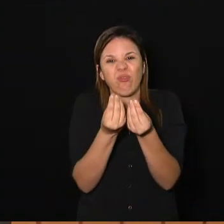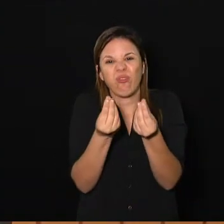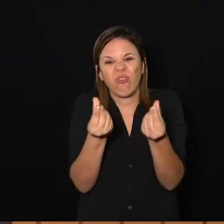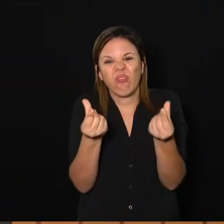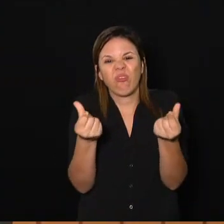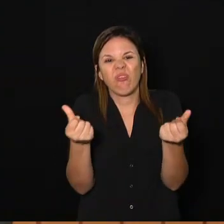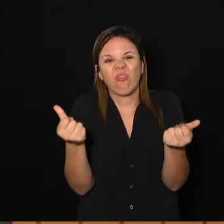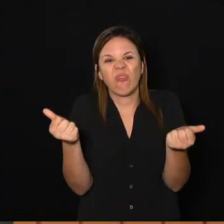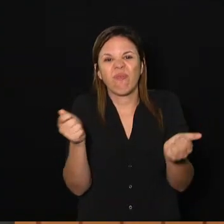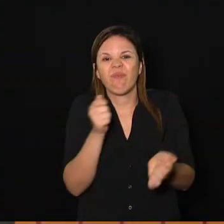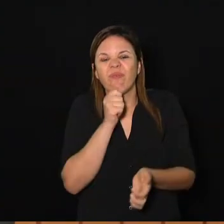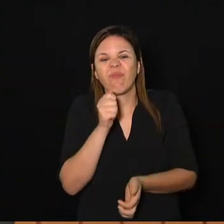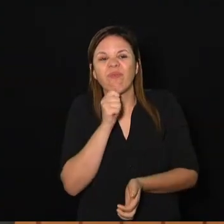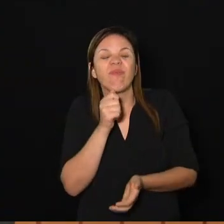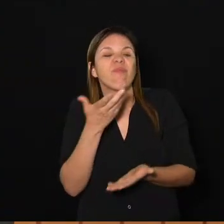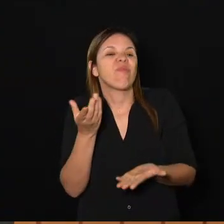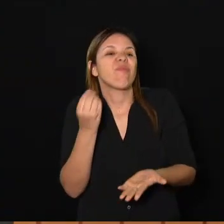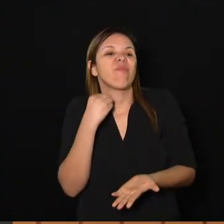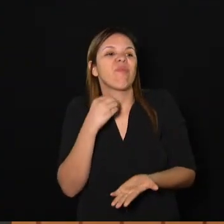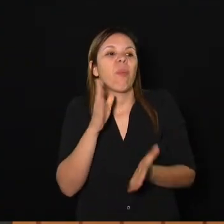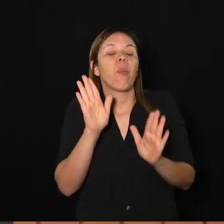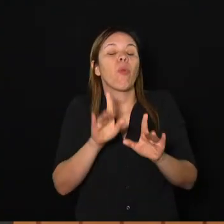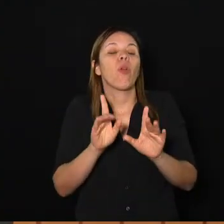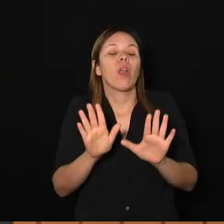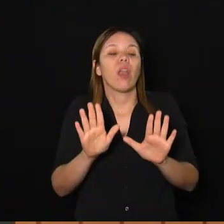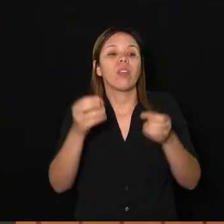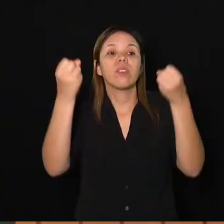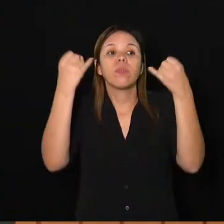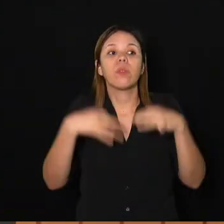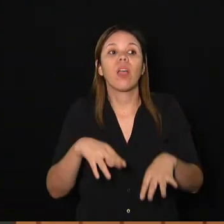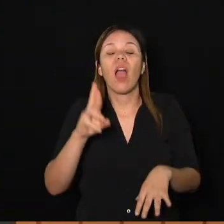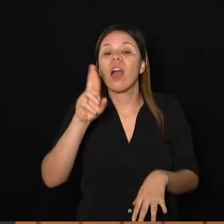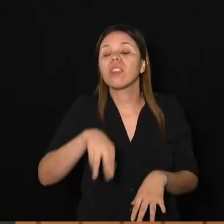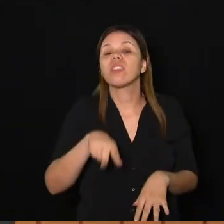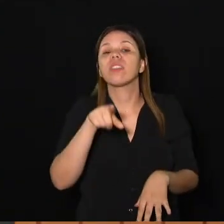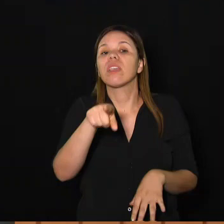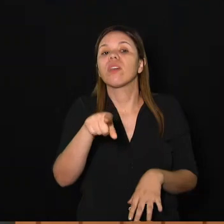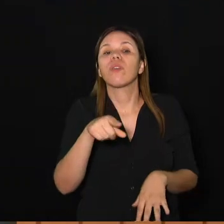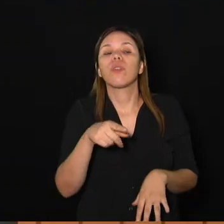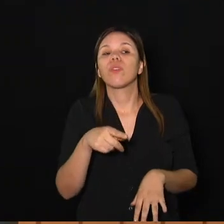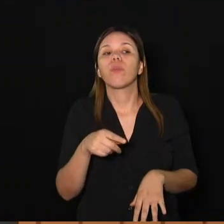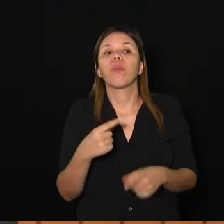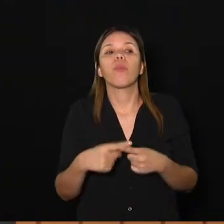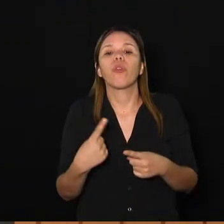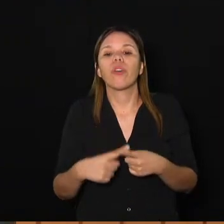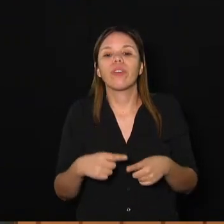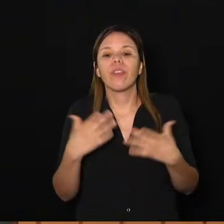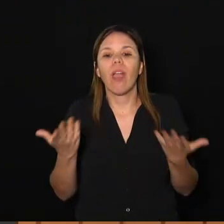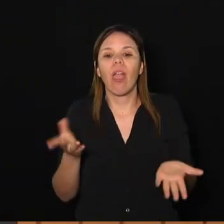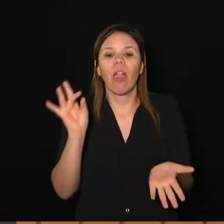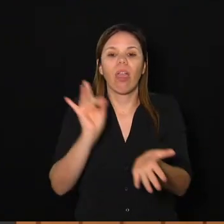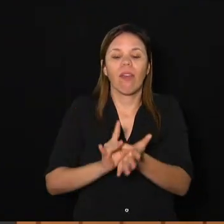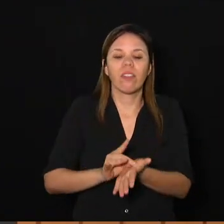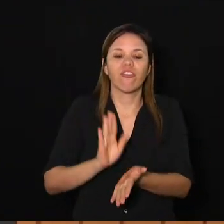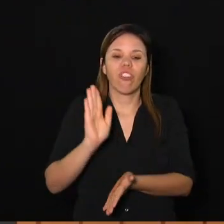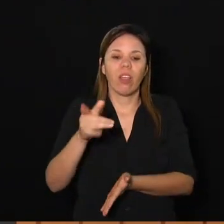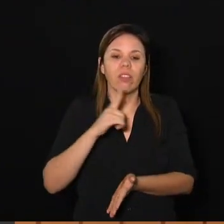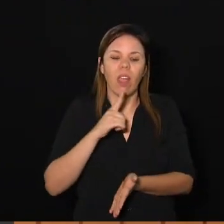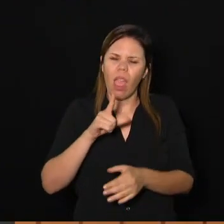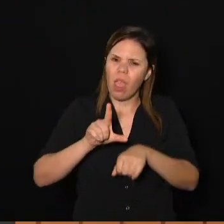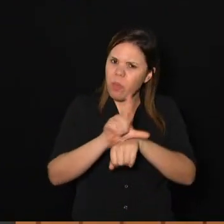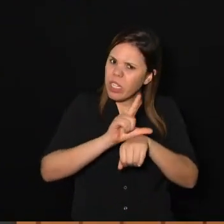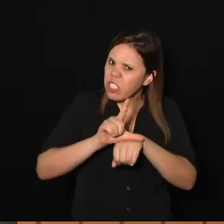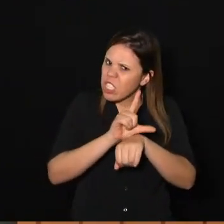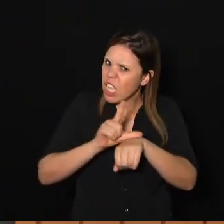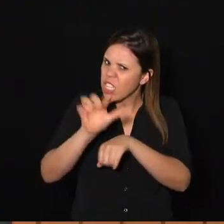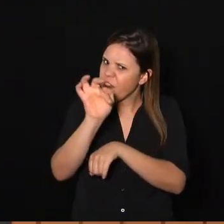morto eu explico a razão dessa fala é porque de fato já existe uma legislação